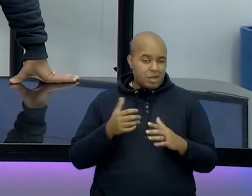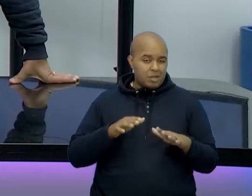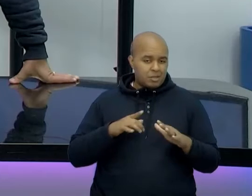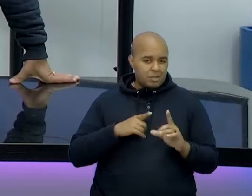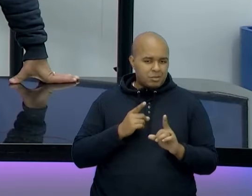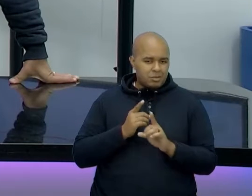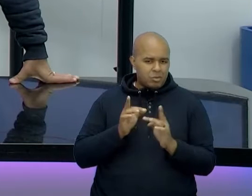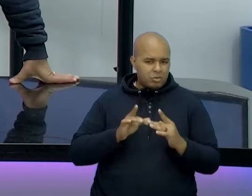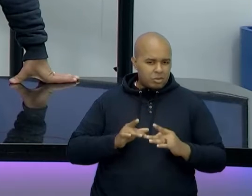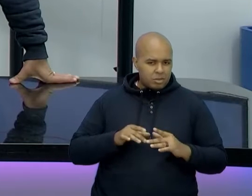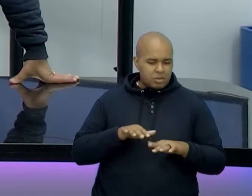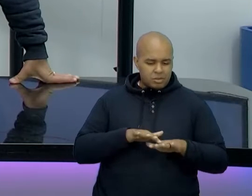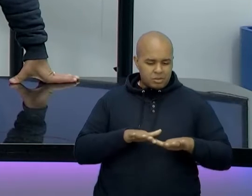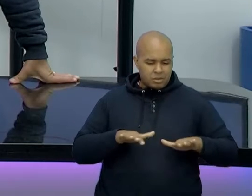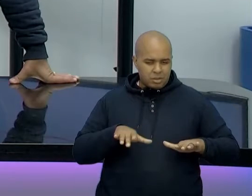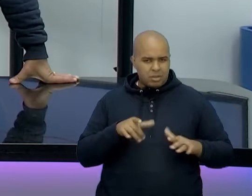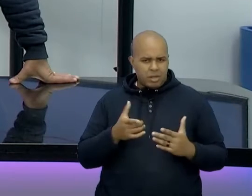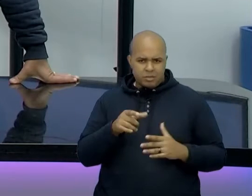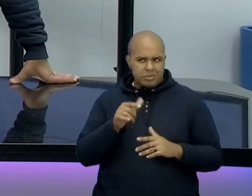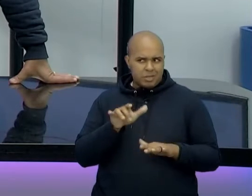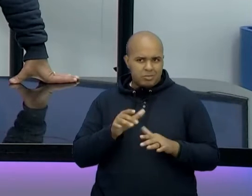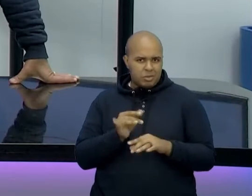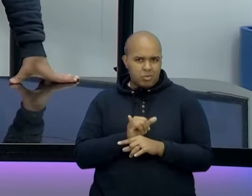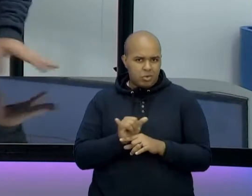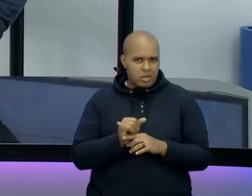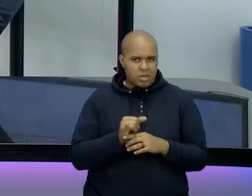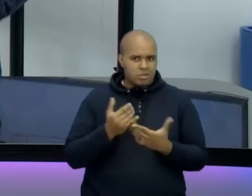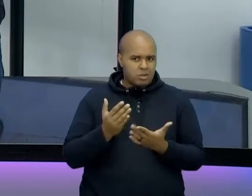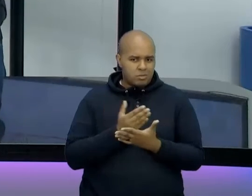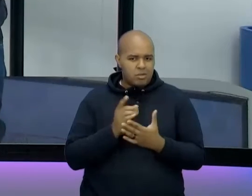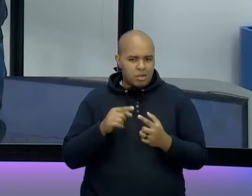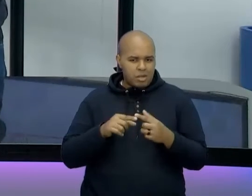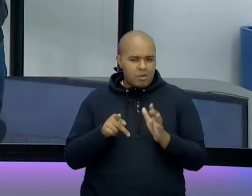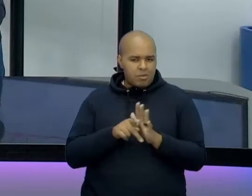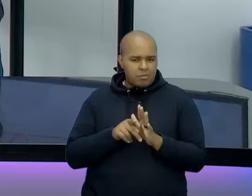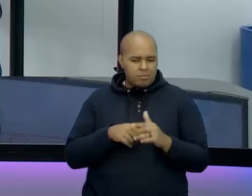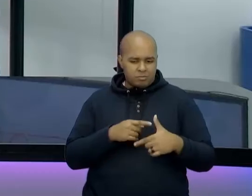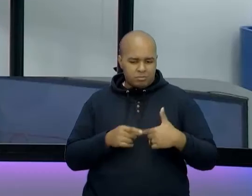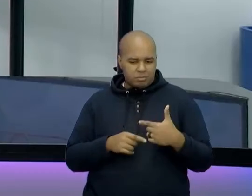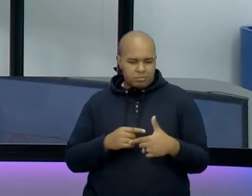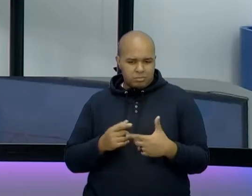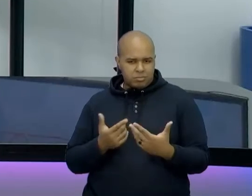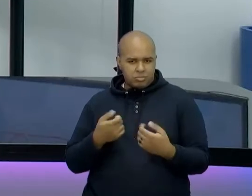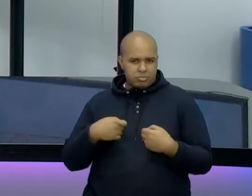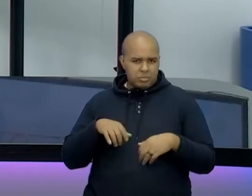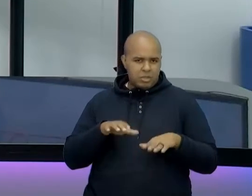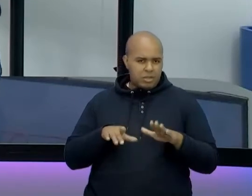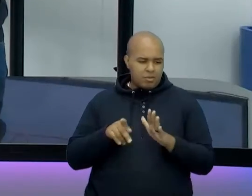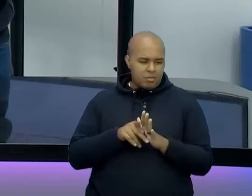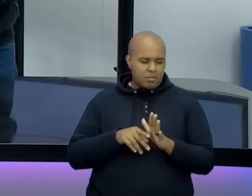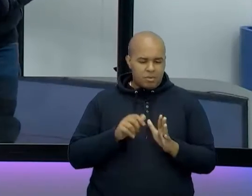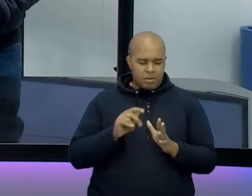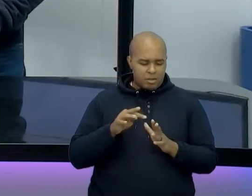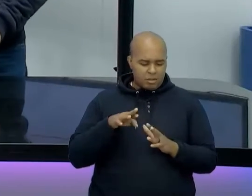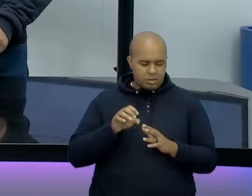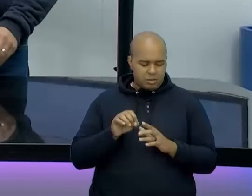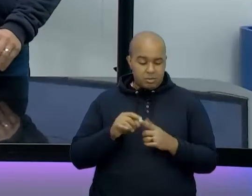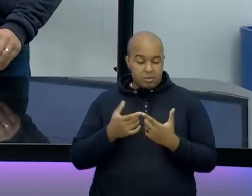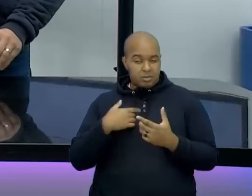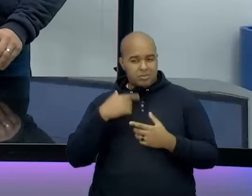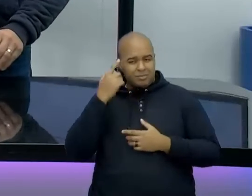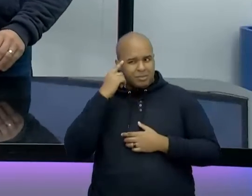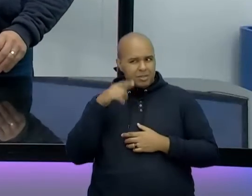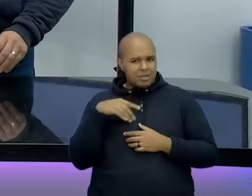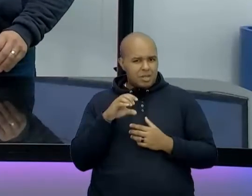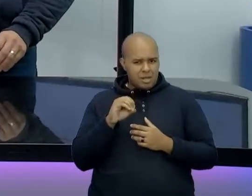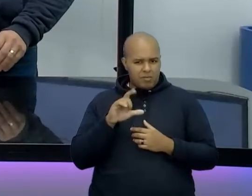estar em contato aqui com a Terra e tal, e você não tem um eixo louco, né, que seria do ventilador e tal, que não precisa necessariamente do atrito, quando a gente pensa